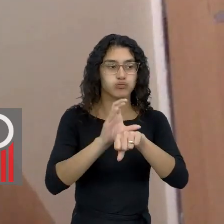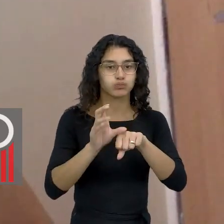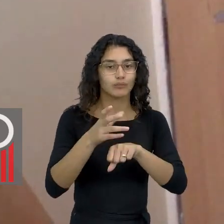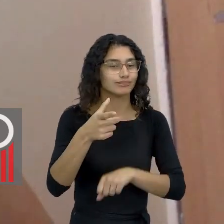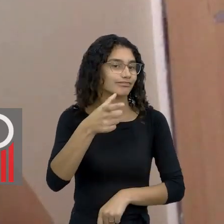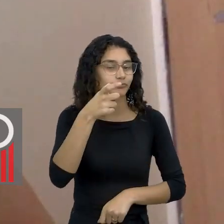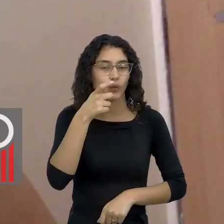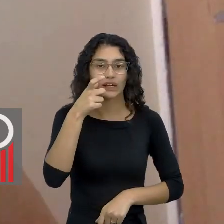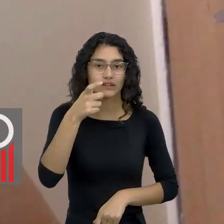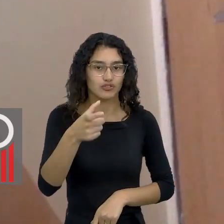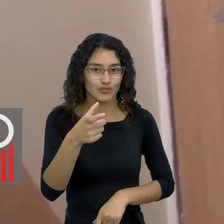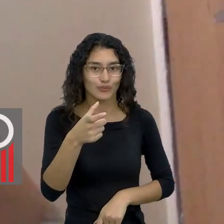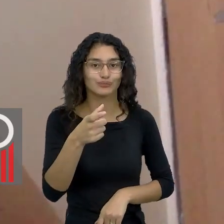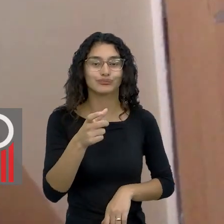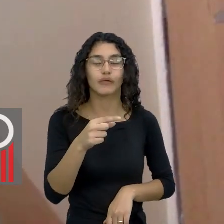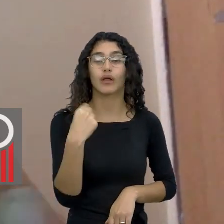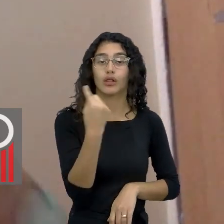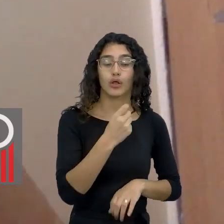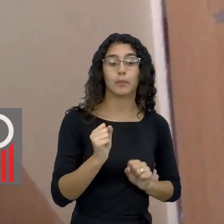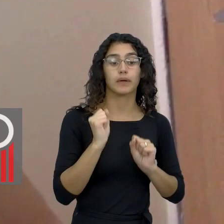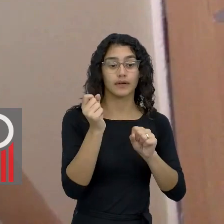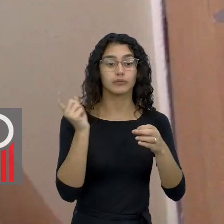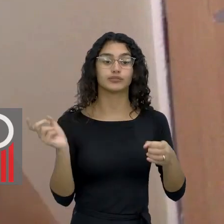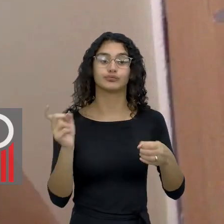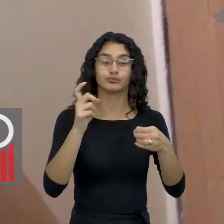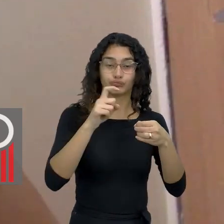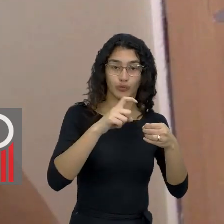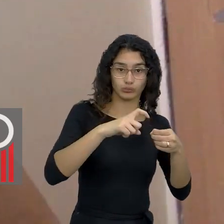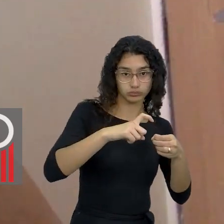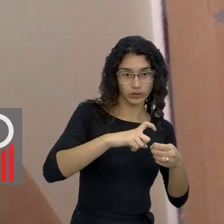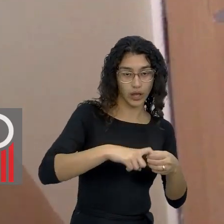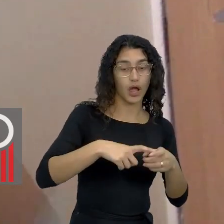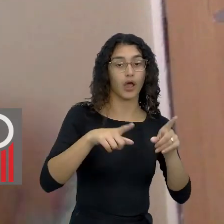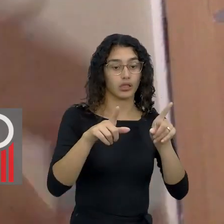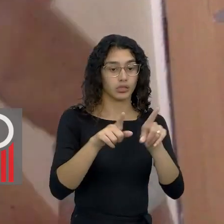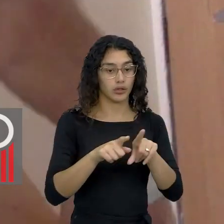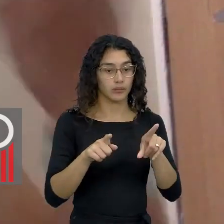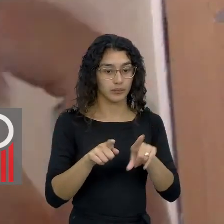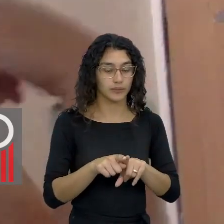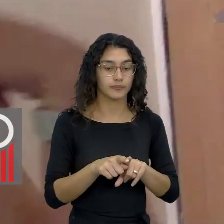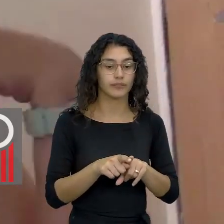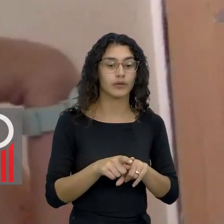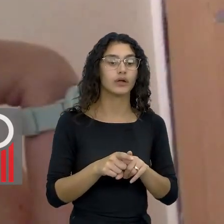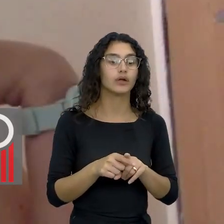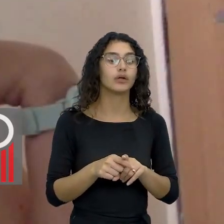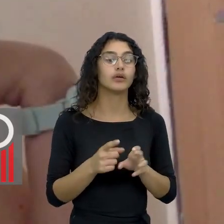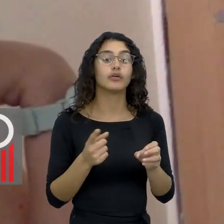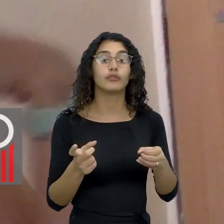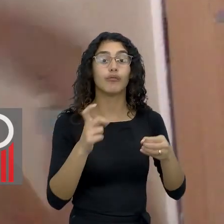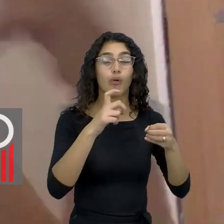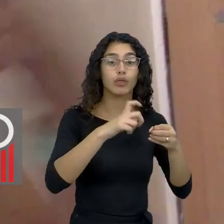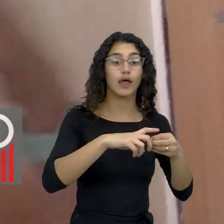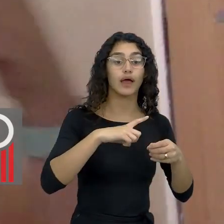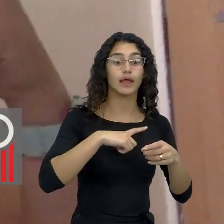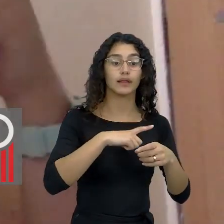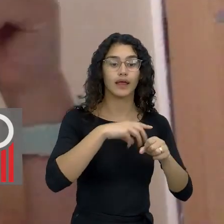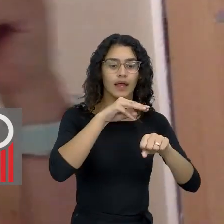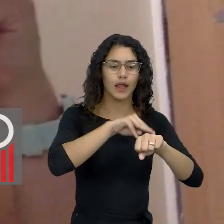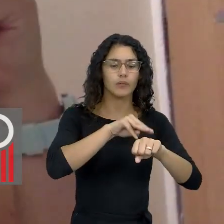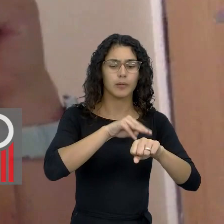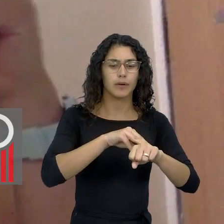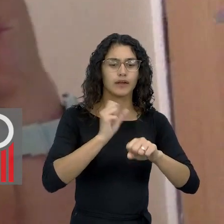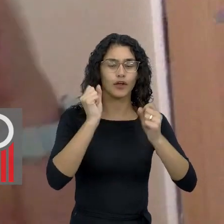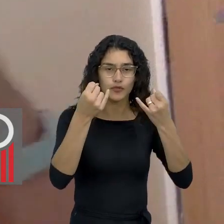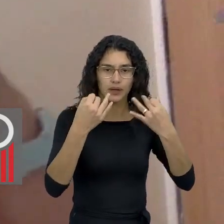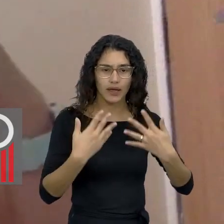etapa anterior, a gente pode retomar isso voltando lá, né? Naqueles momentinhos